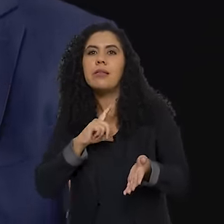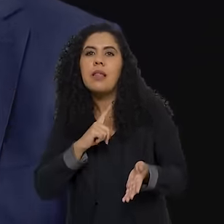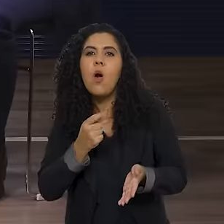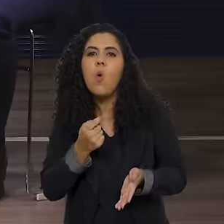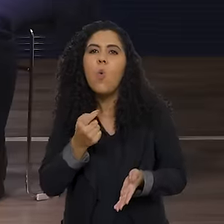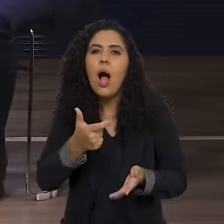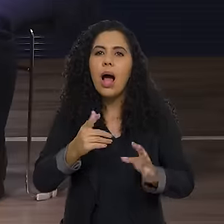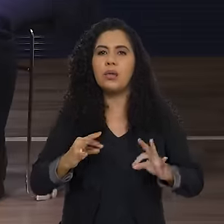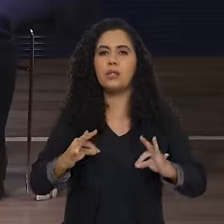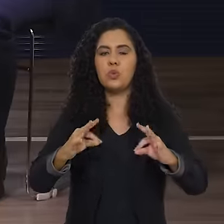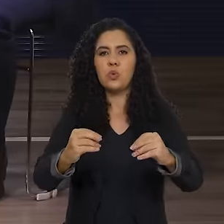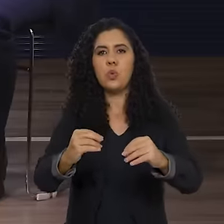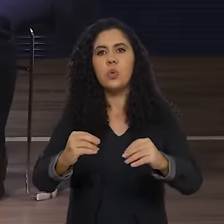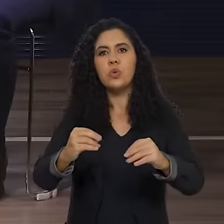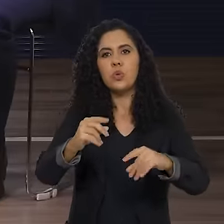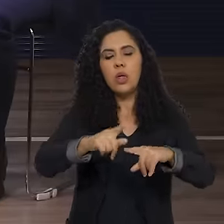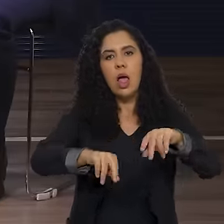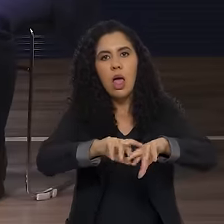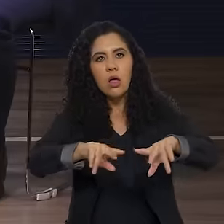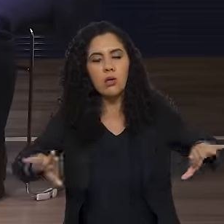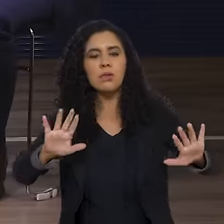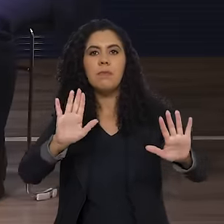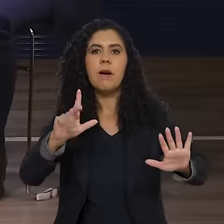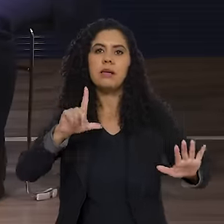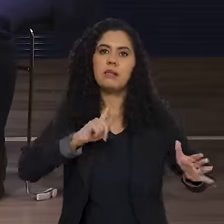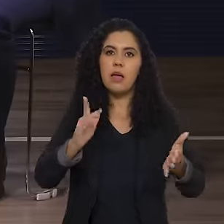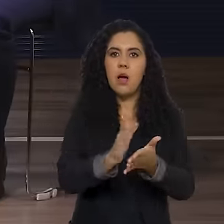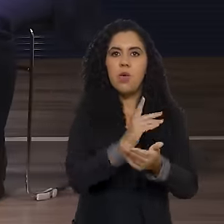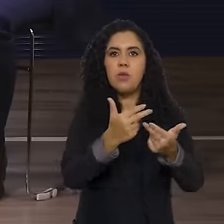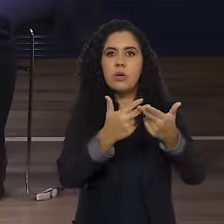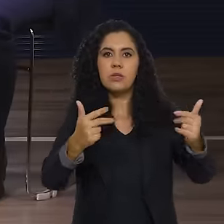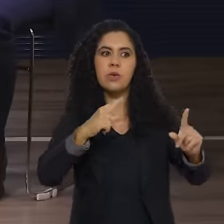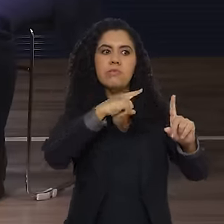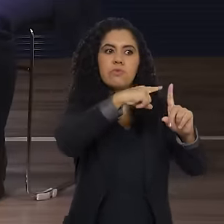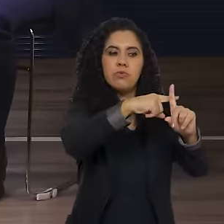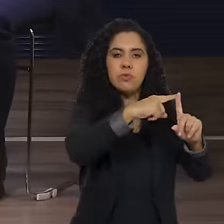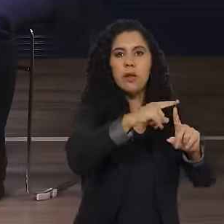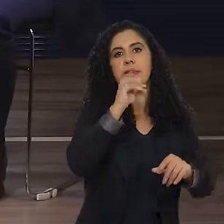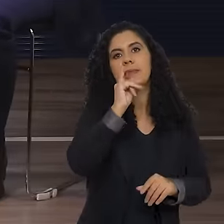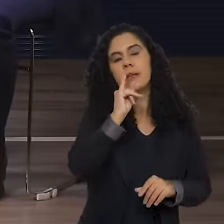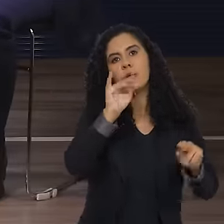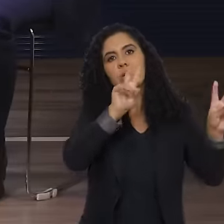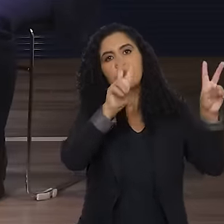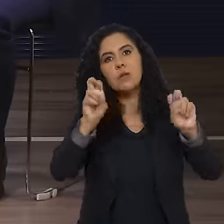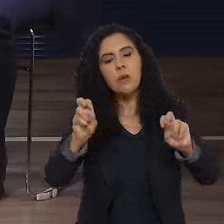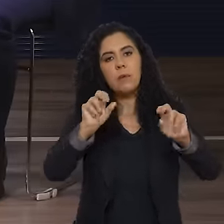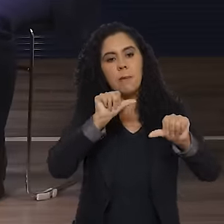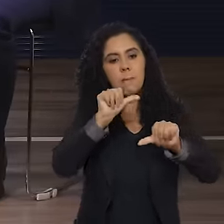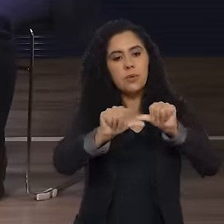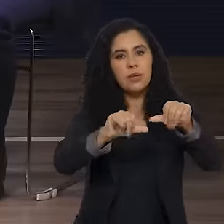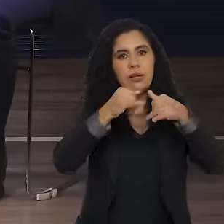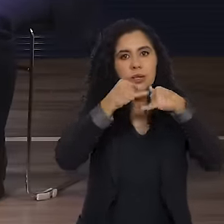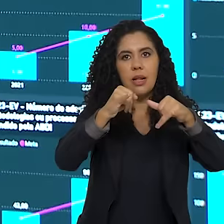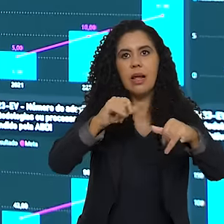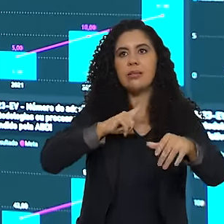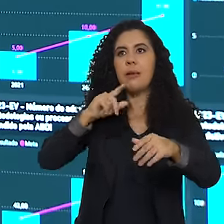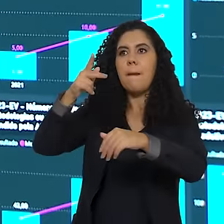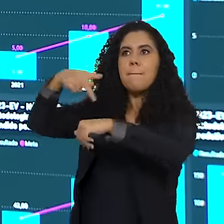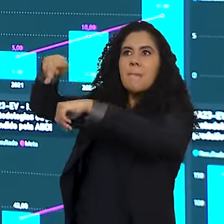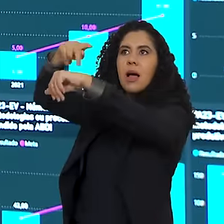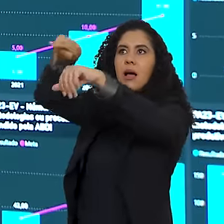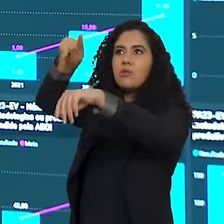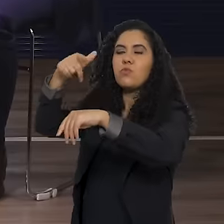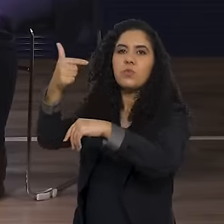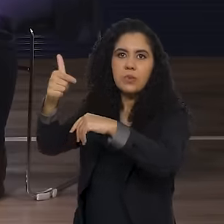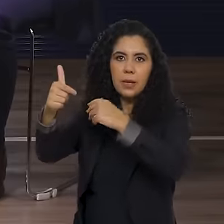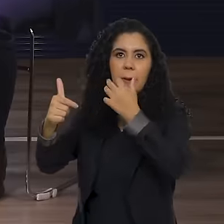tem vantagens estratégicas, principalmente no que diz respeito à transição energética, que outros países também não têm. E aí